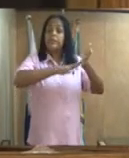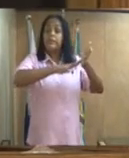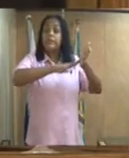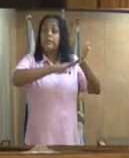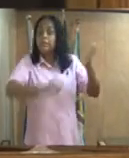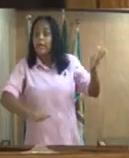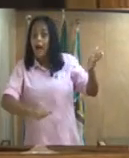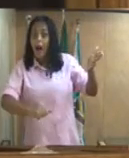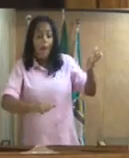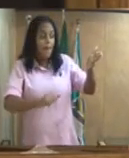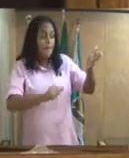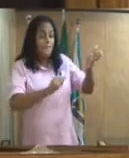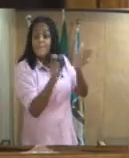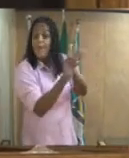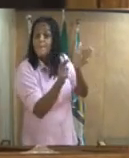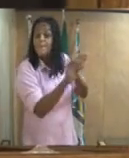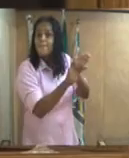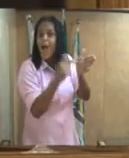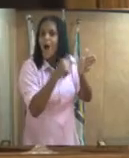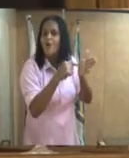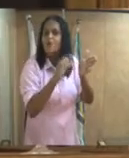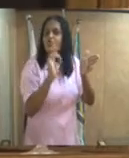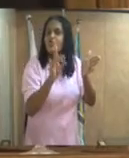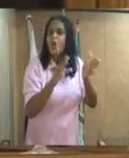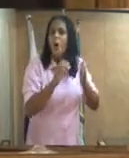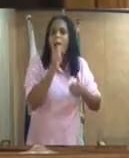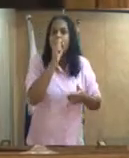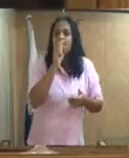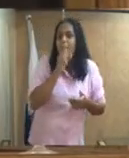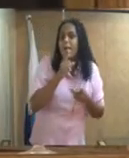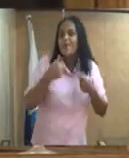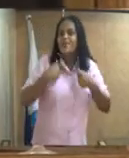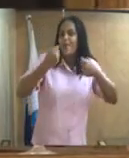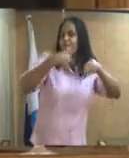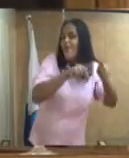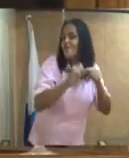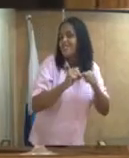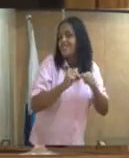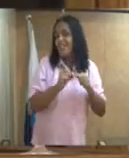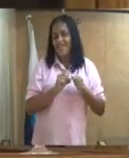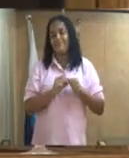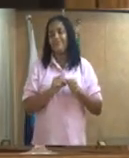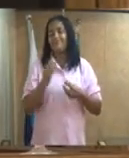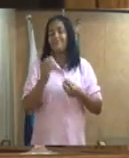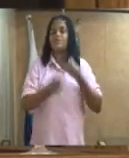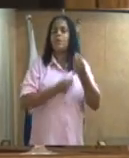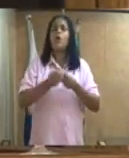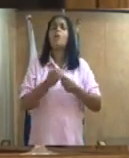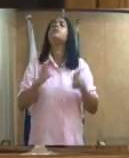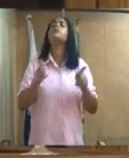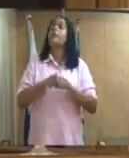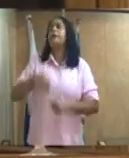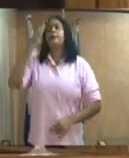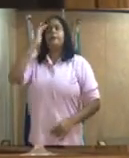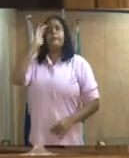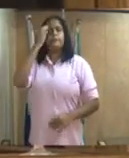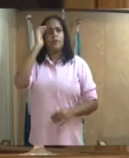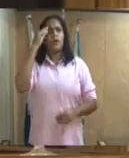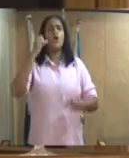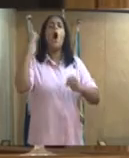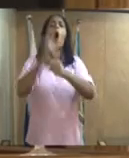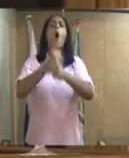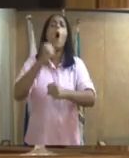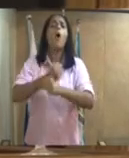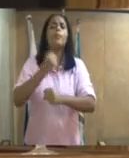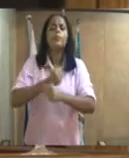as promessas feitas em sede de campanha. Como reconheço a obra do Hospital